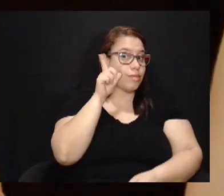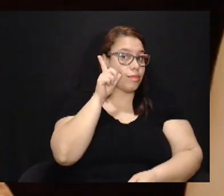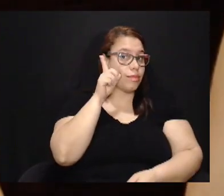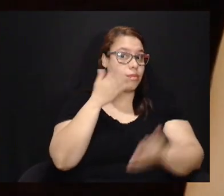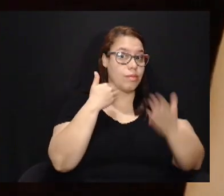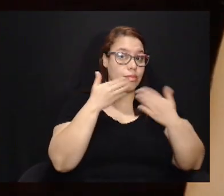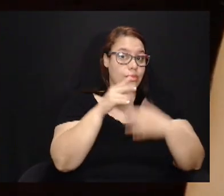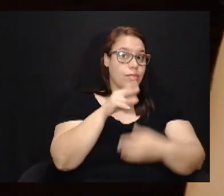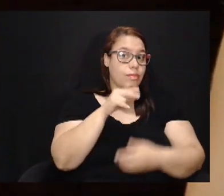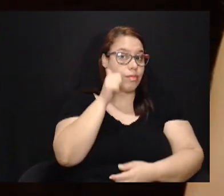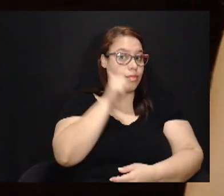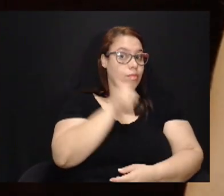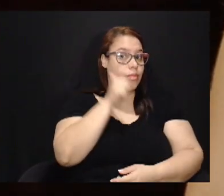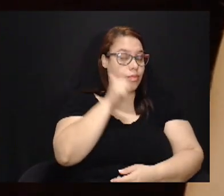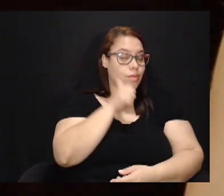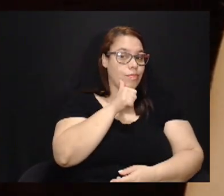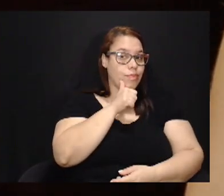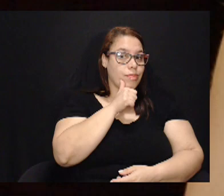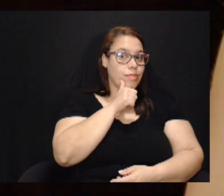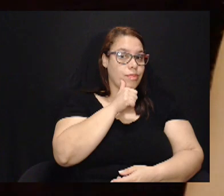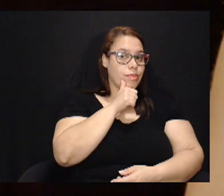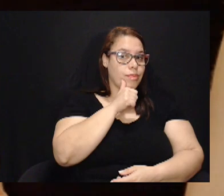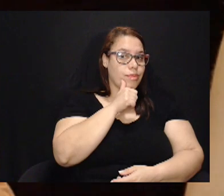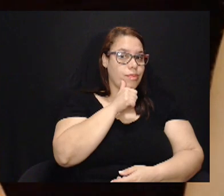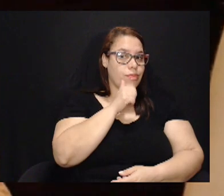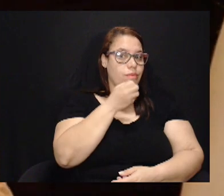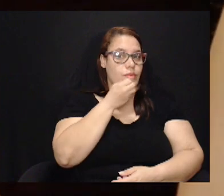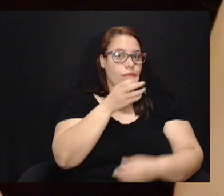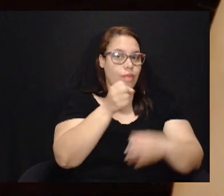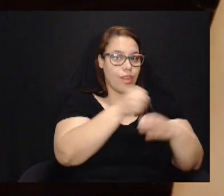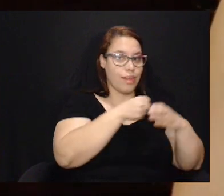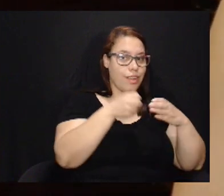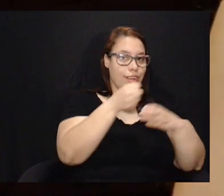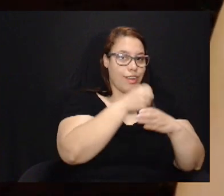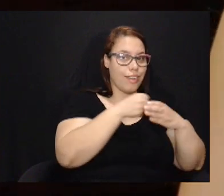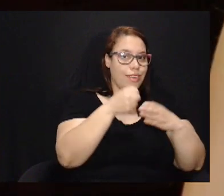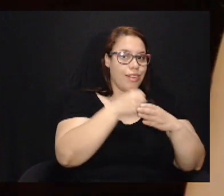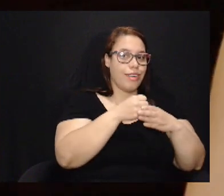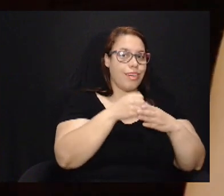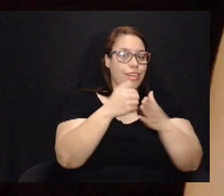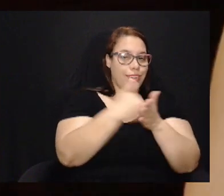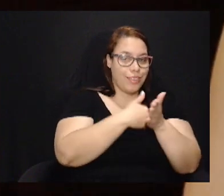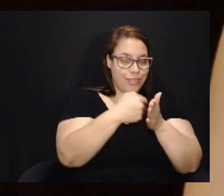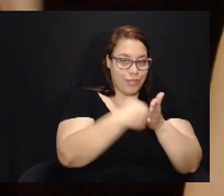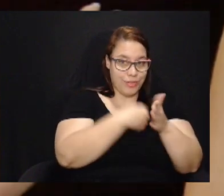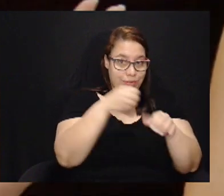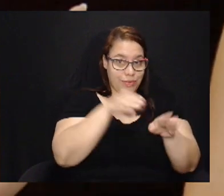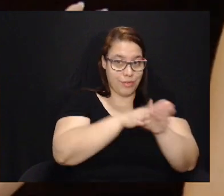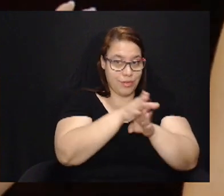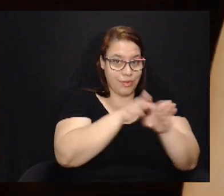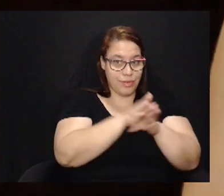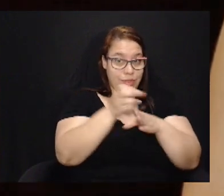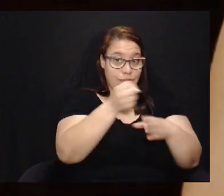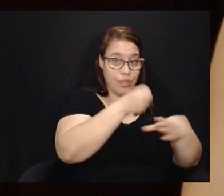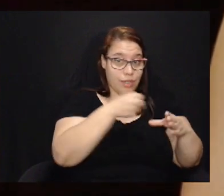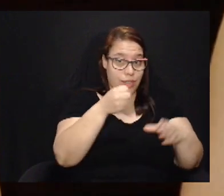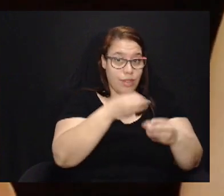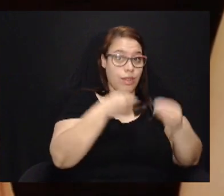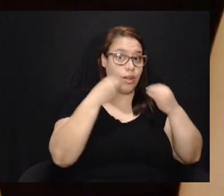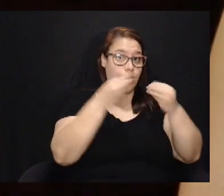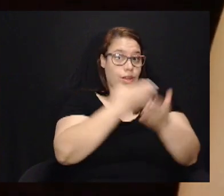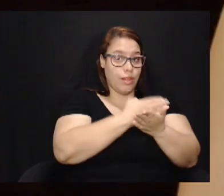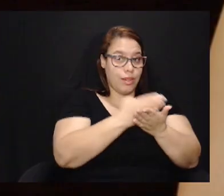isso, e minha irmã não é muito boa na cozinha, aí ela me pediu orientação para fazer uma sopa. Sim. E ela, como é que eu começo? Eu